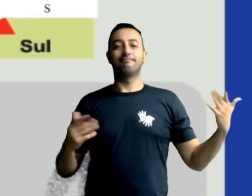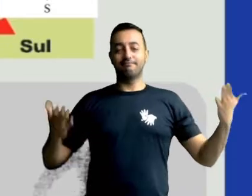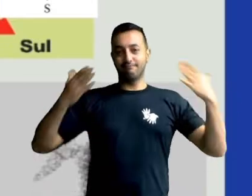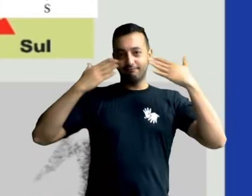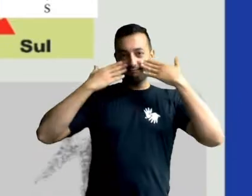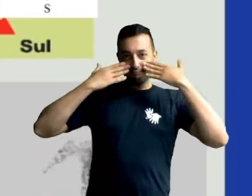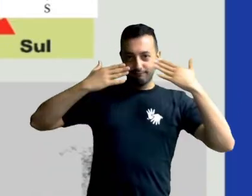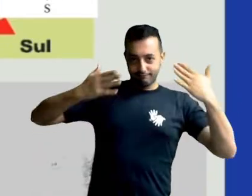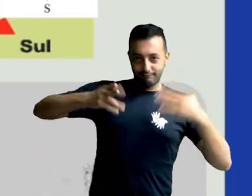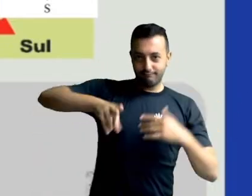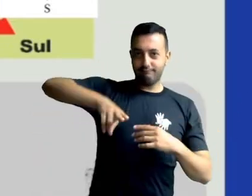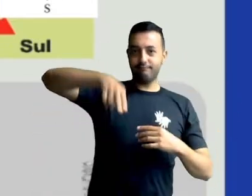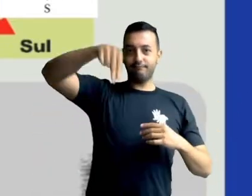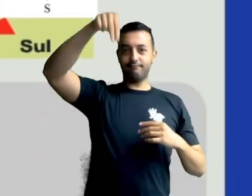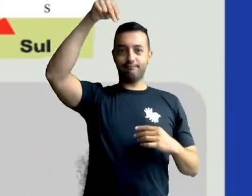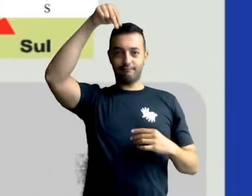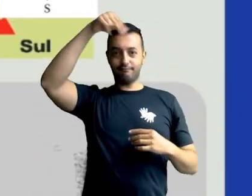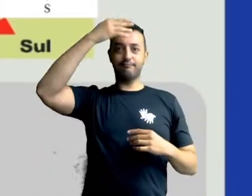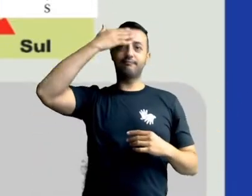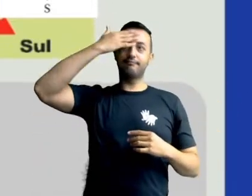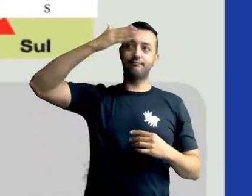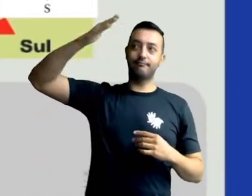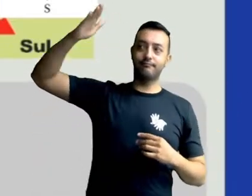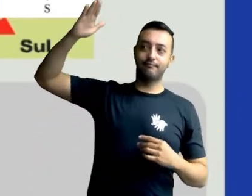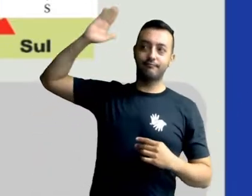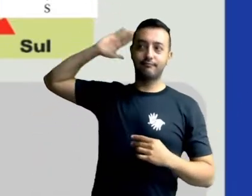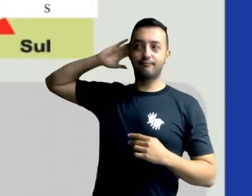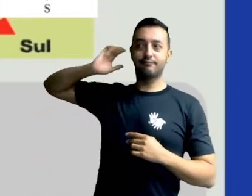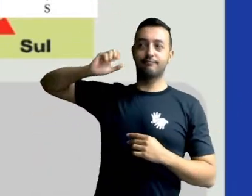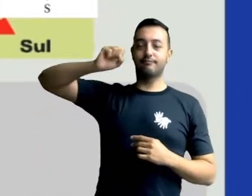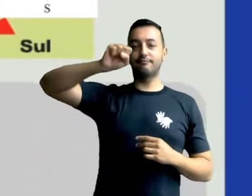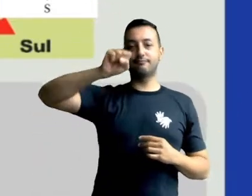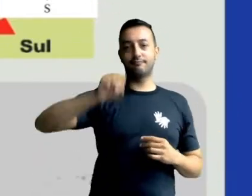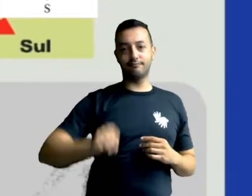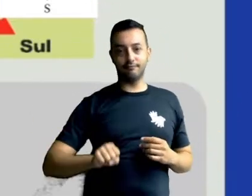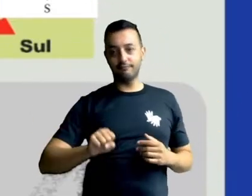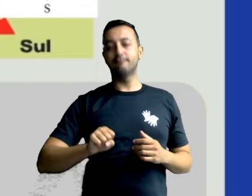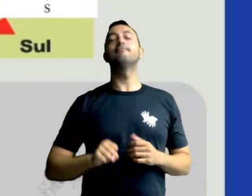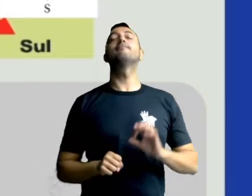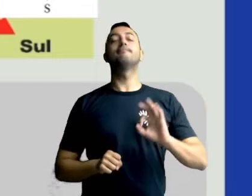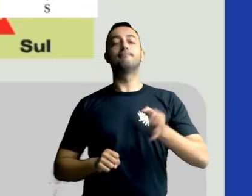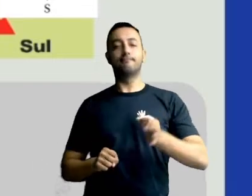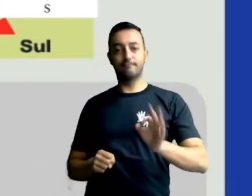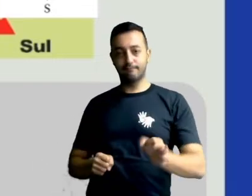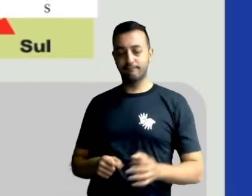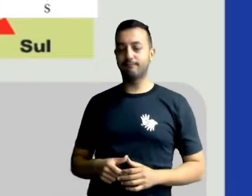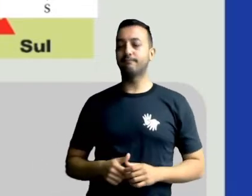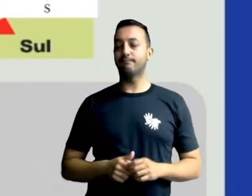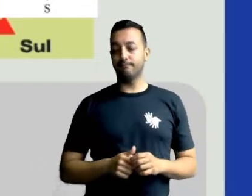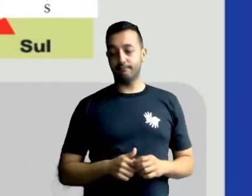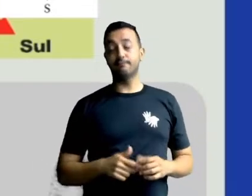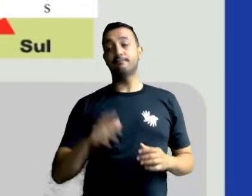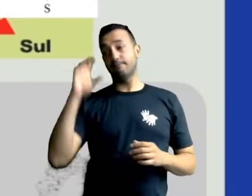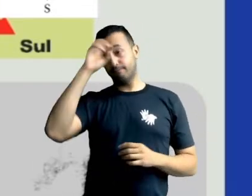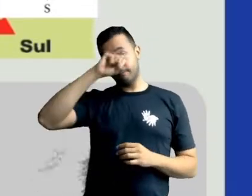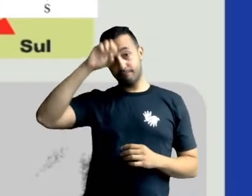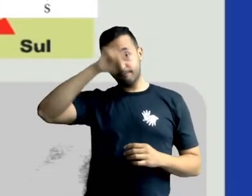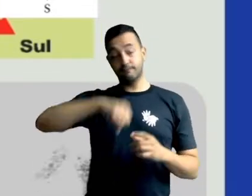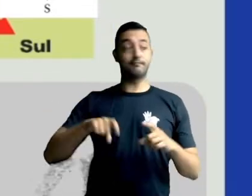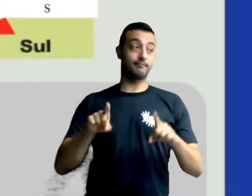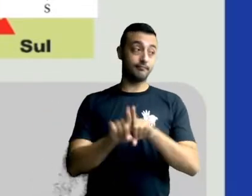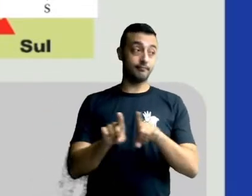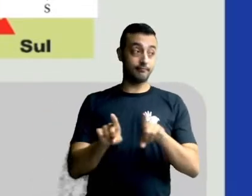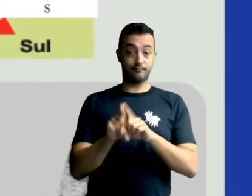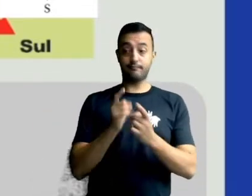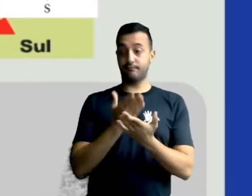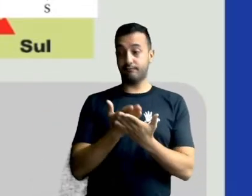nossa frente tem o norte e atrás de nós fica o sul. Isso mesmo.